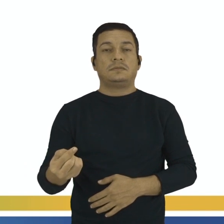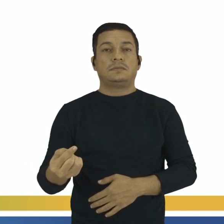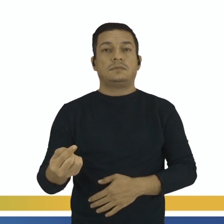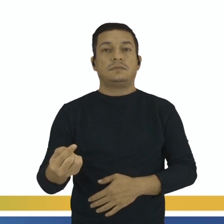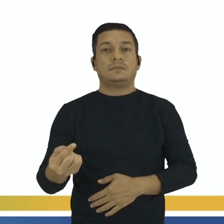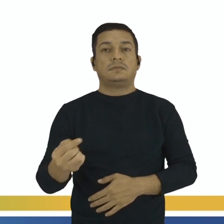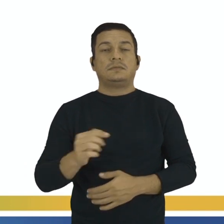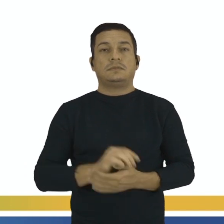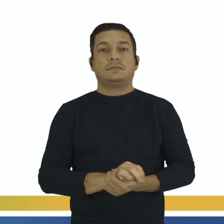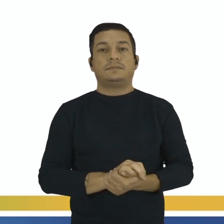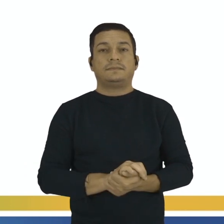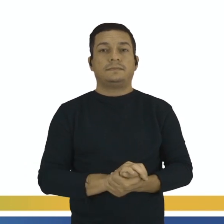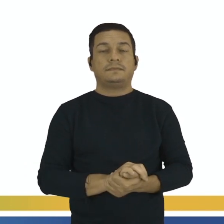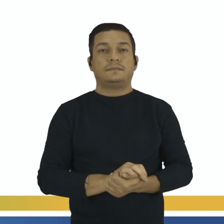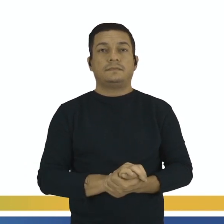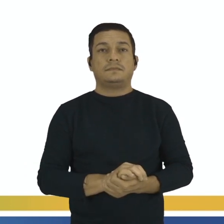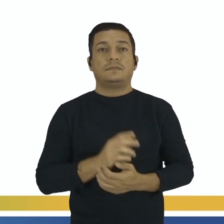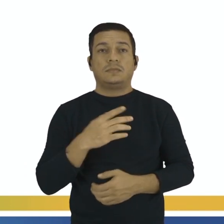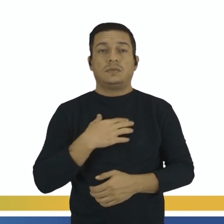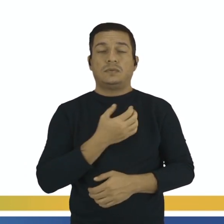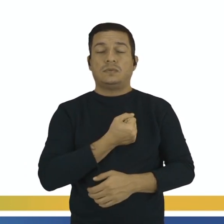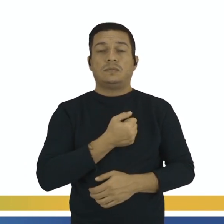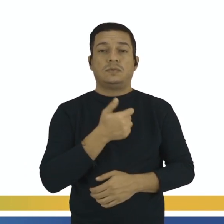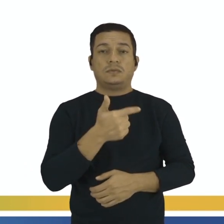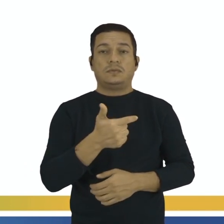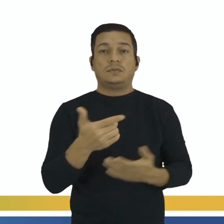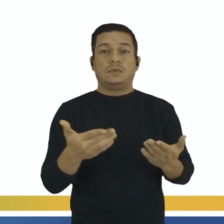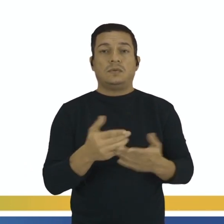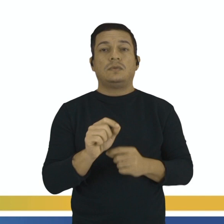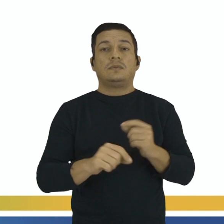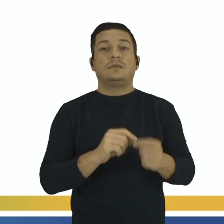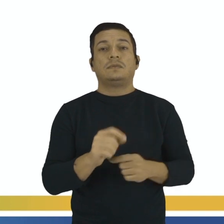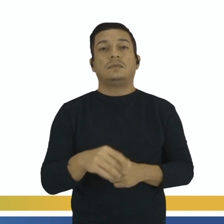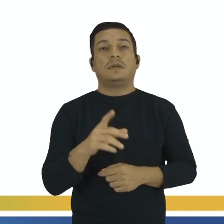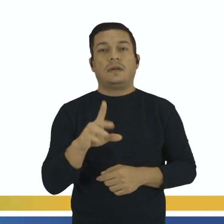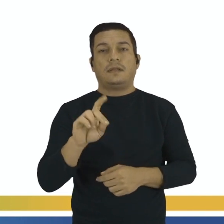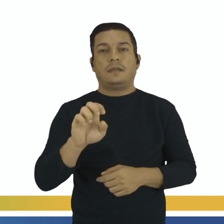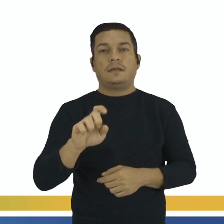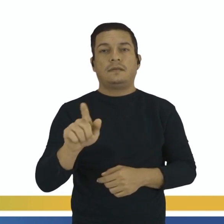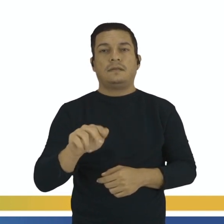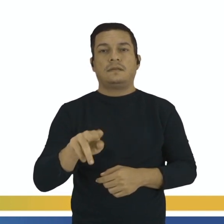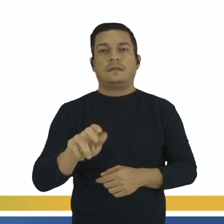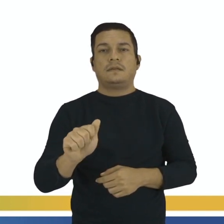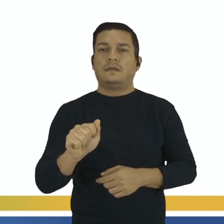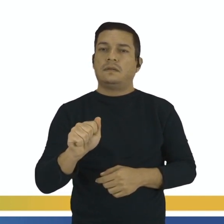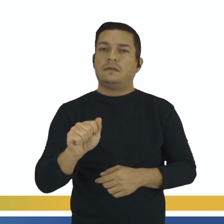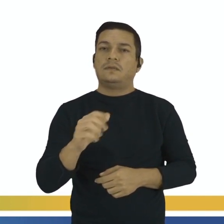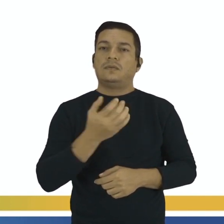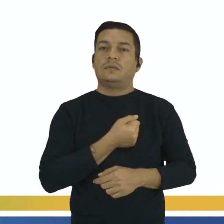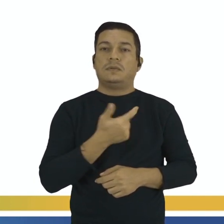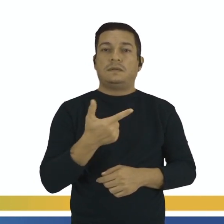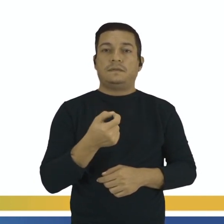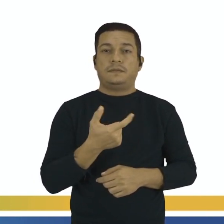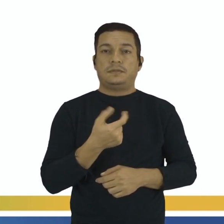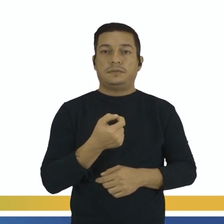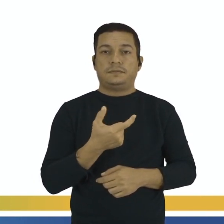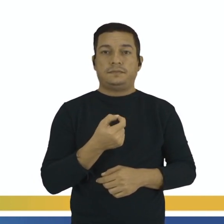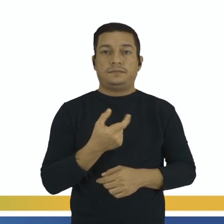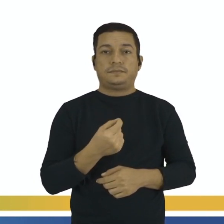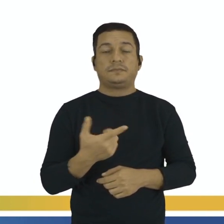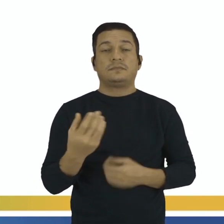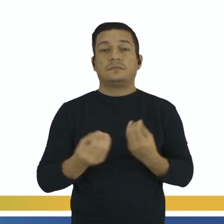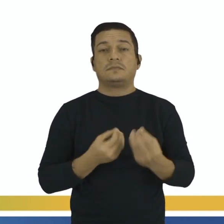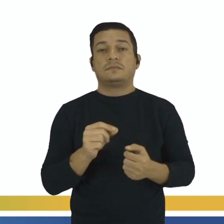quociente. Muito bem, esse número 2 agora ele se tornou uma dezena, né? Ele se tornou o número 20. Então,